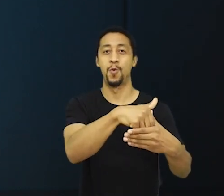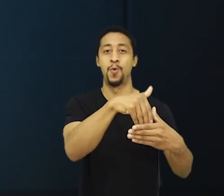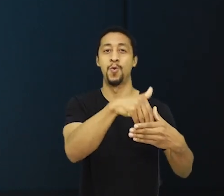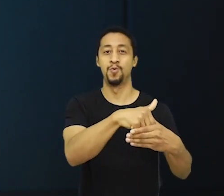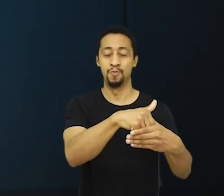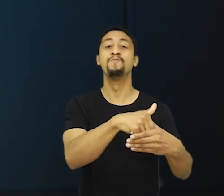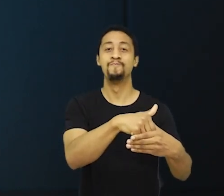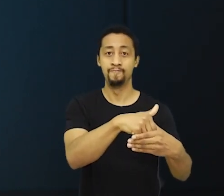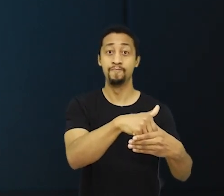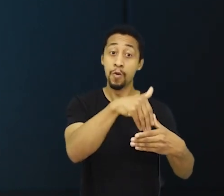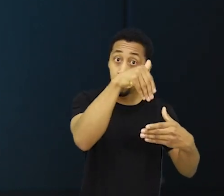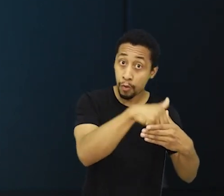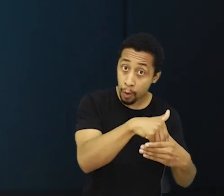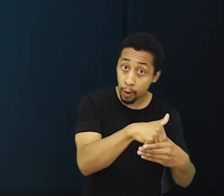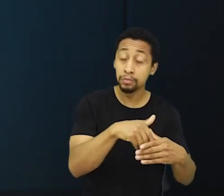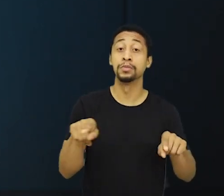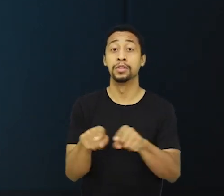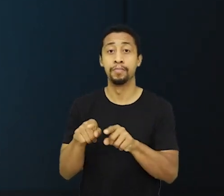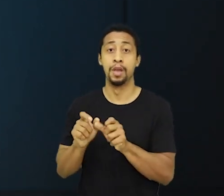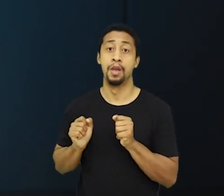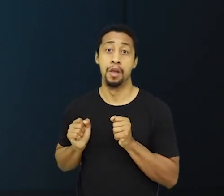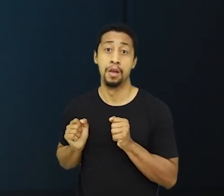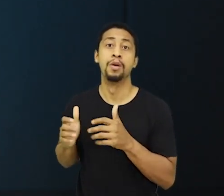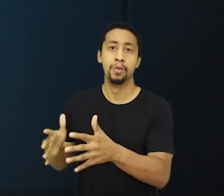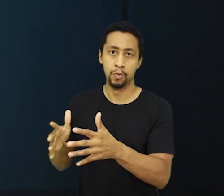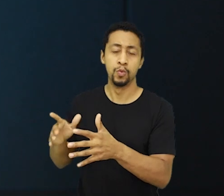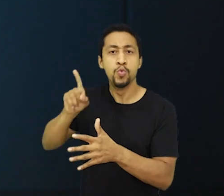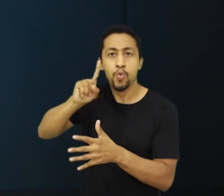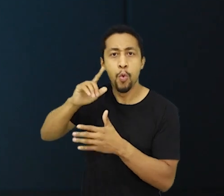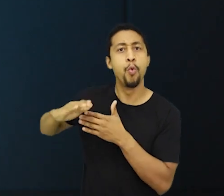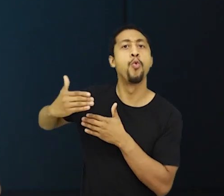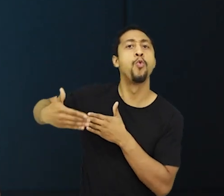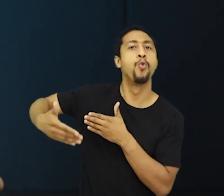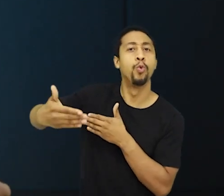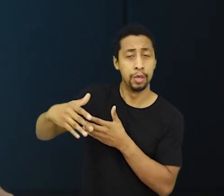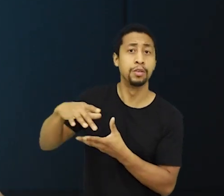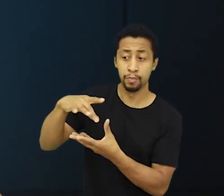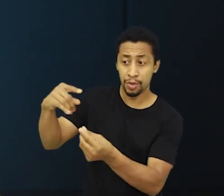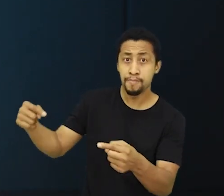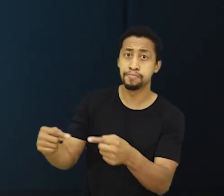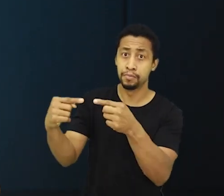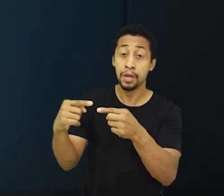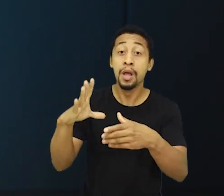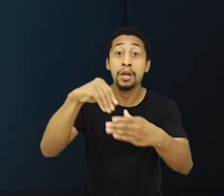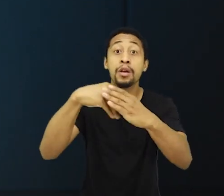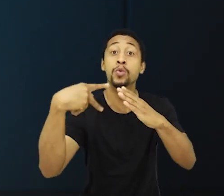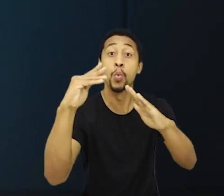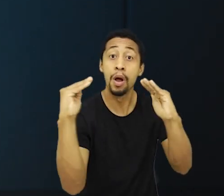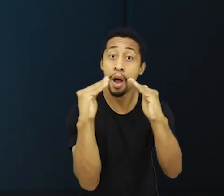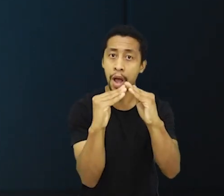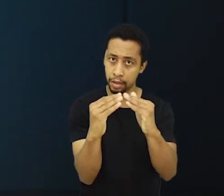Mas mais do que pelo voto, pelas atitudes democráticas no dia a dia, inclusive dentro da sua casa. É a